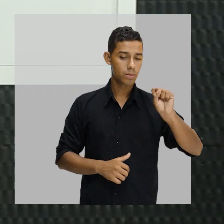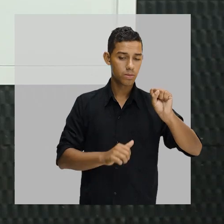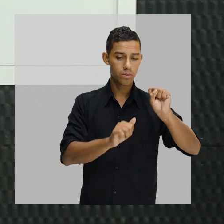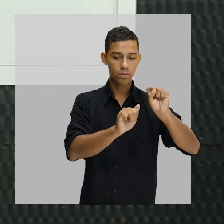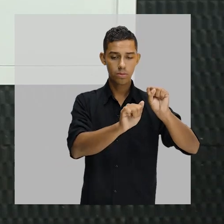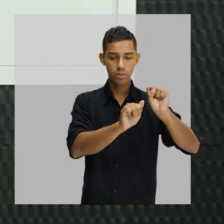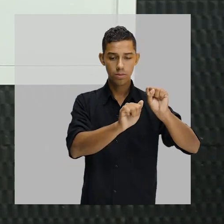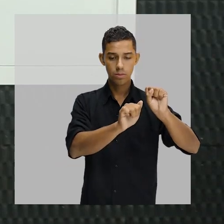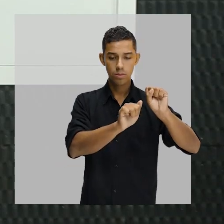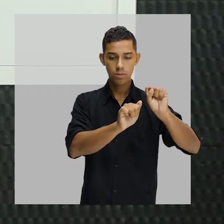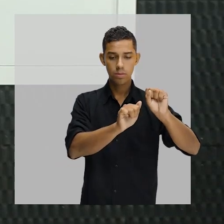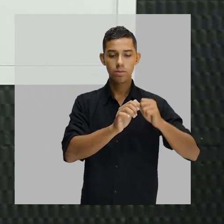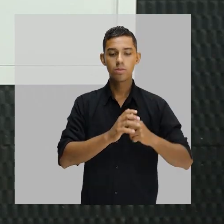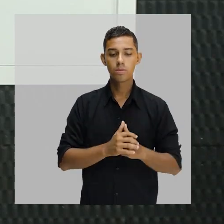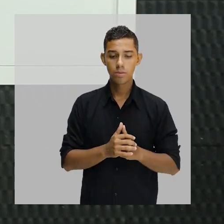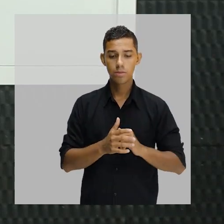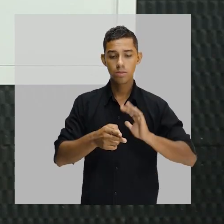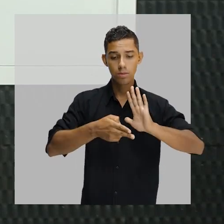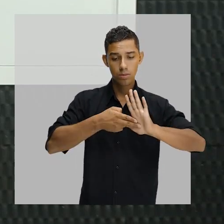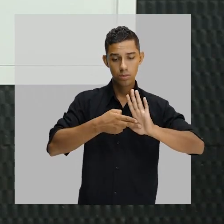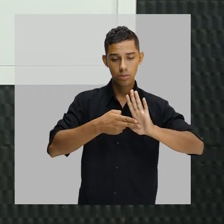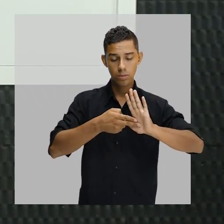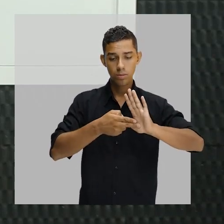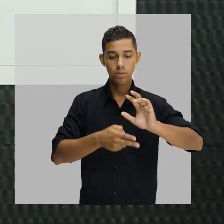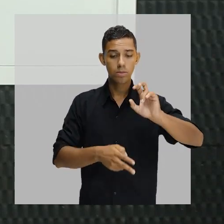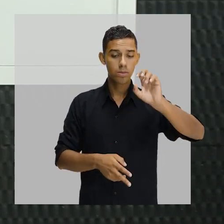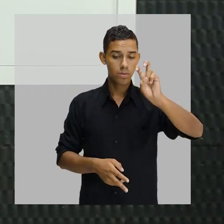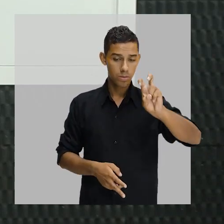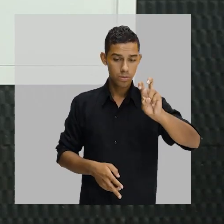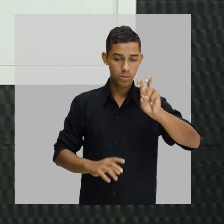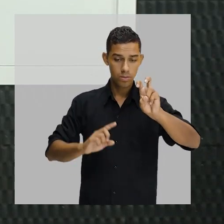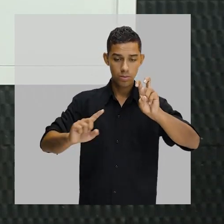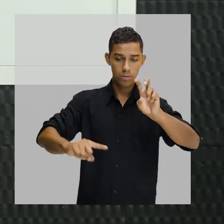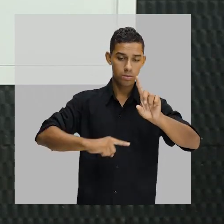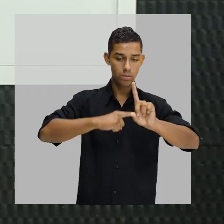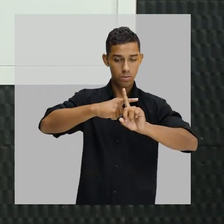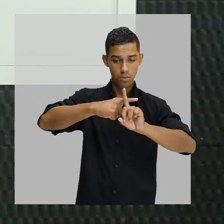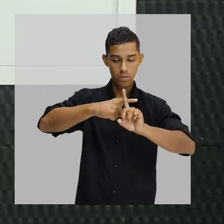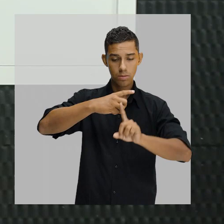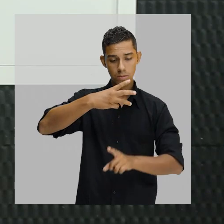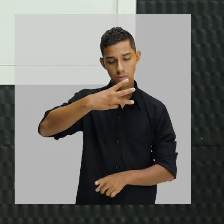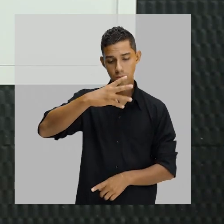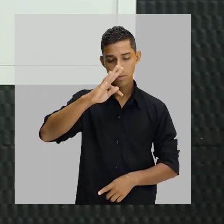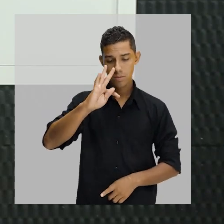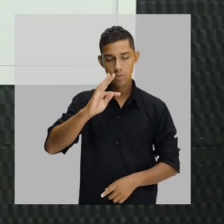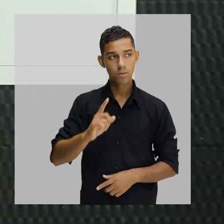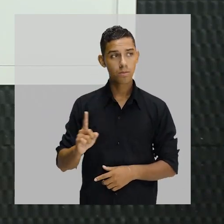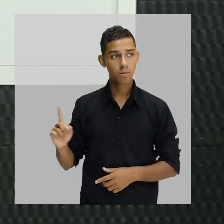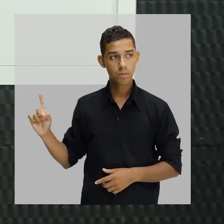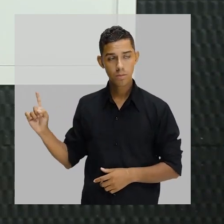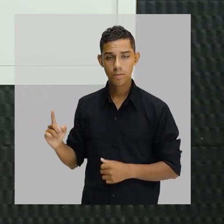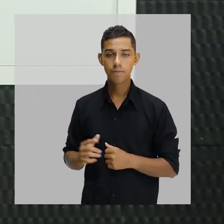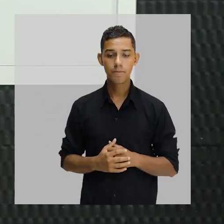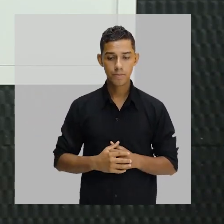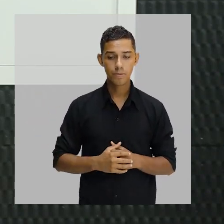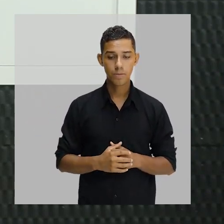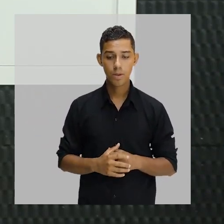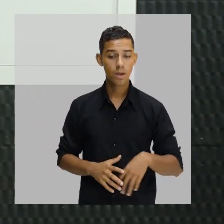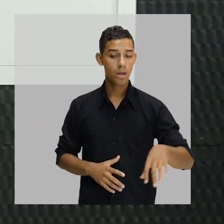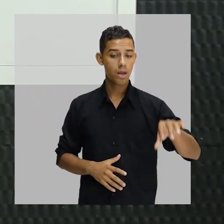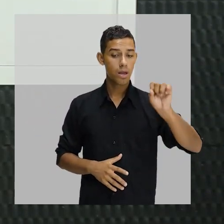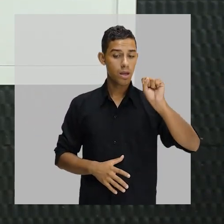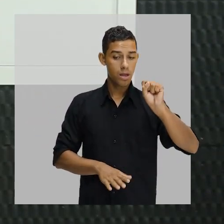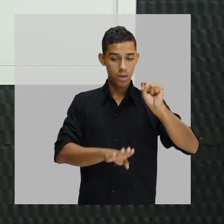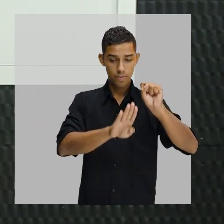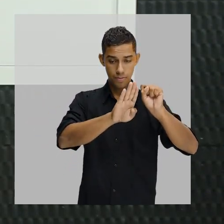3t e o outro tem a função 15 mais 2t.